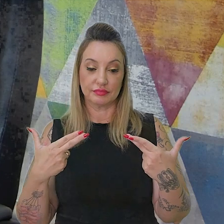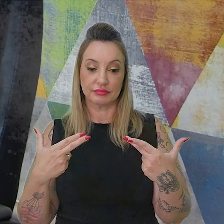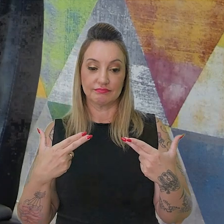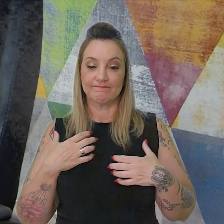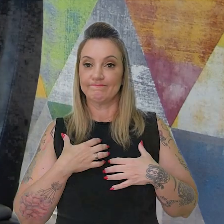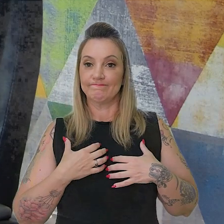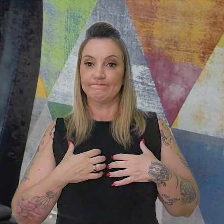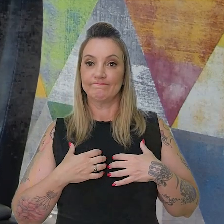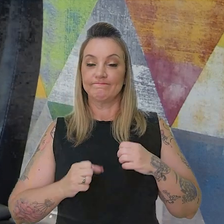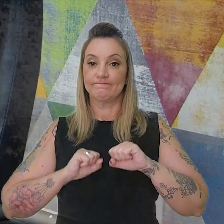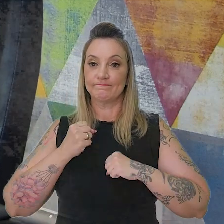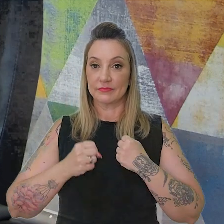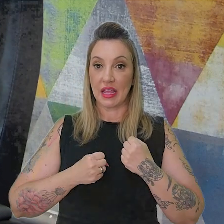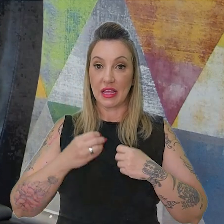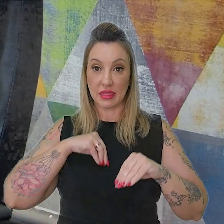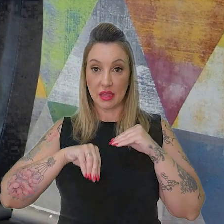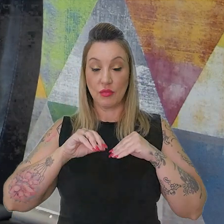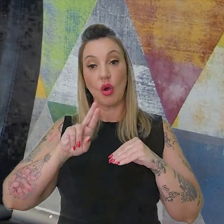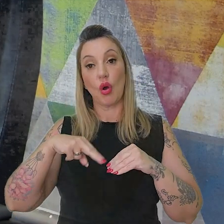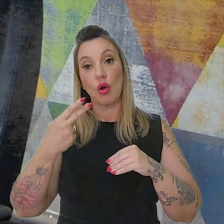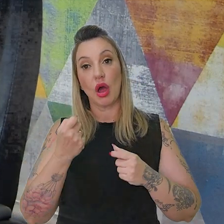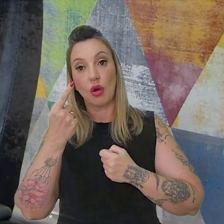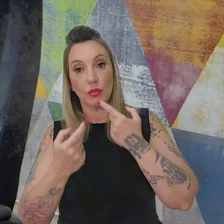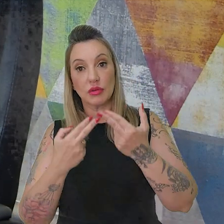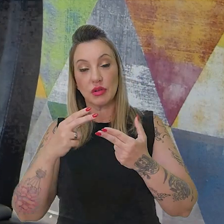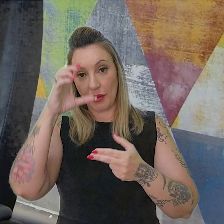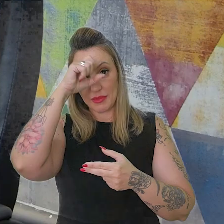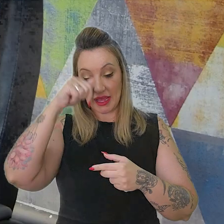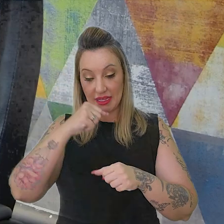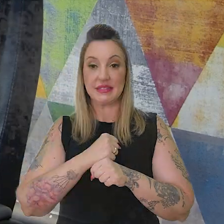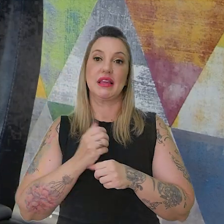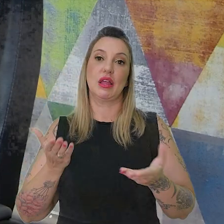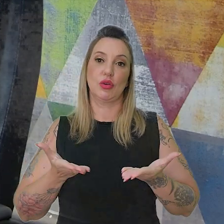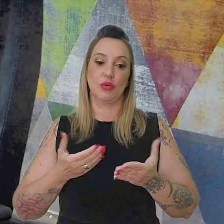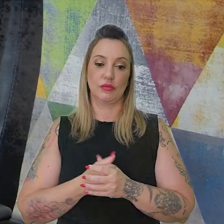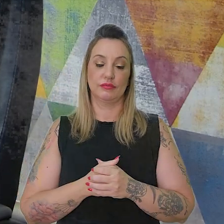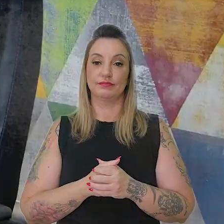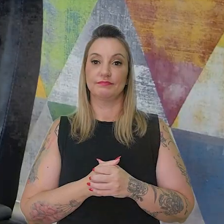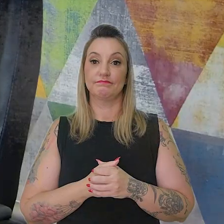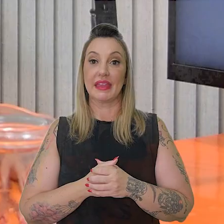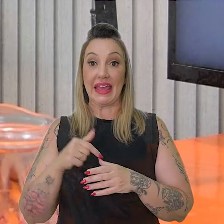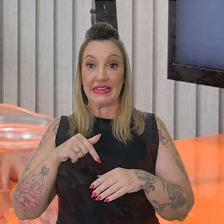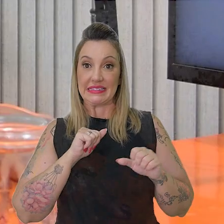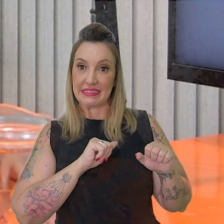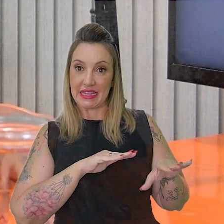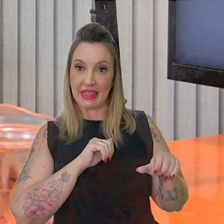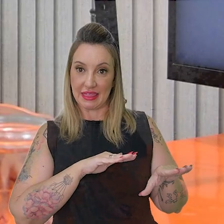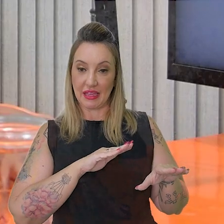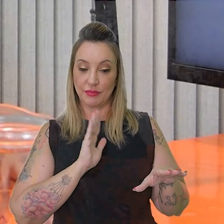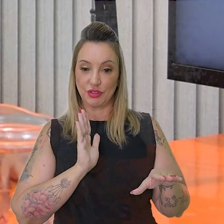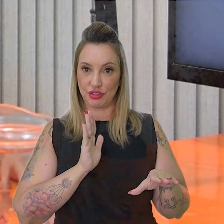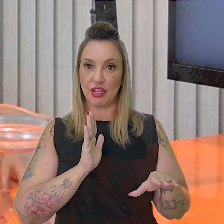né a sua crise de ansiedade ou algumas coisas você foi aprendendo esse ano em setembro